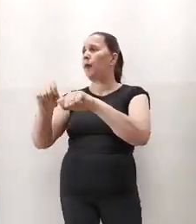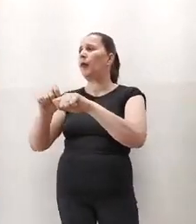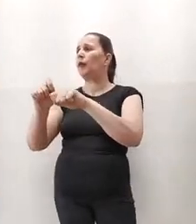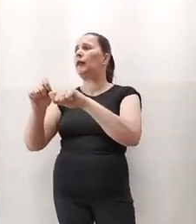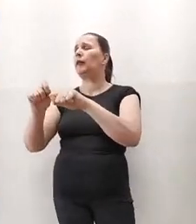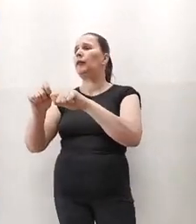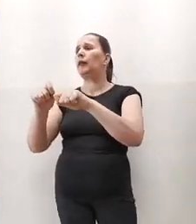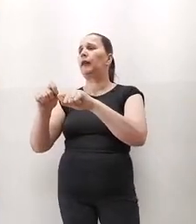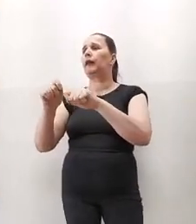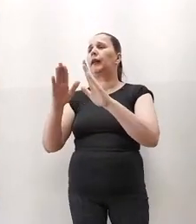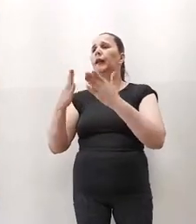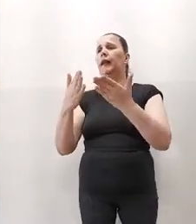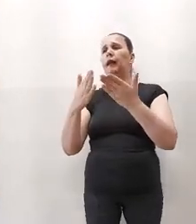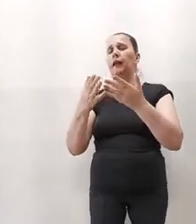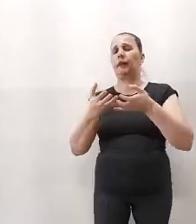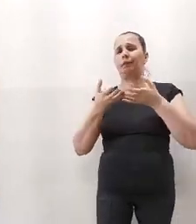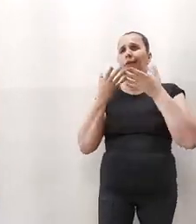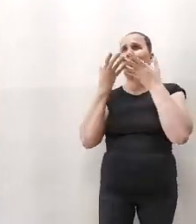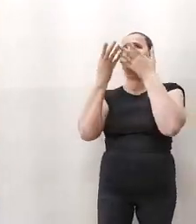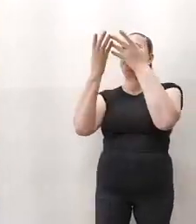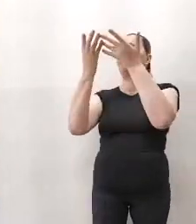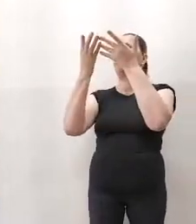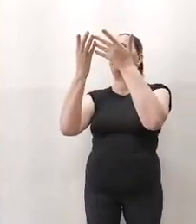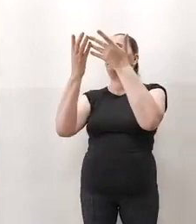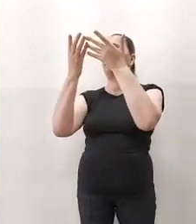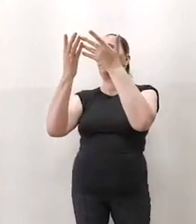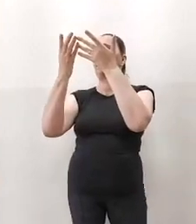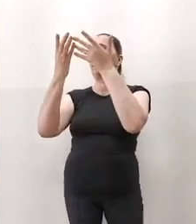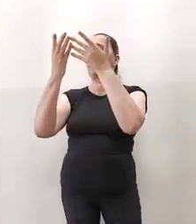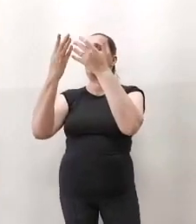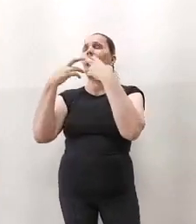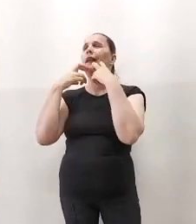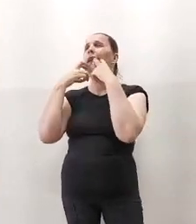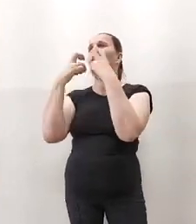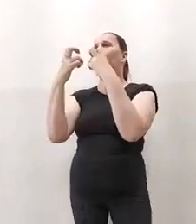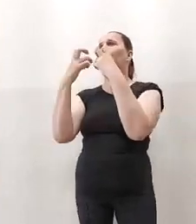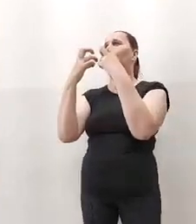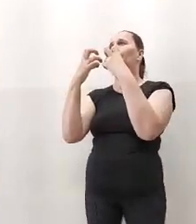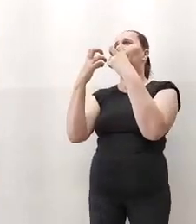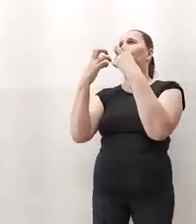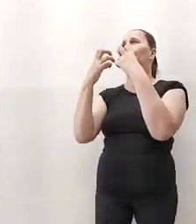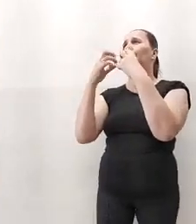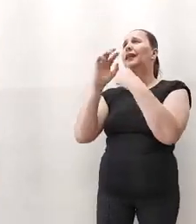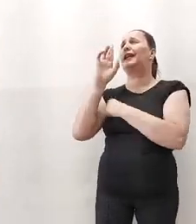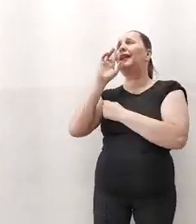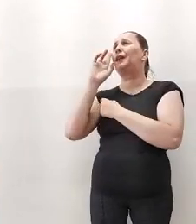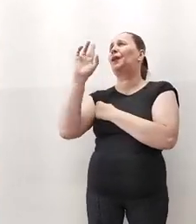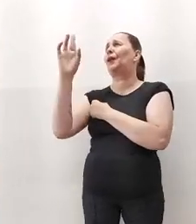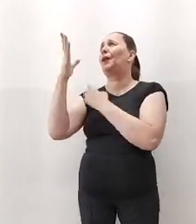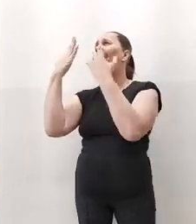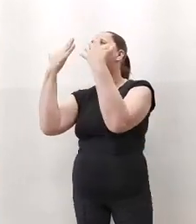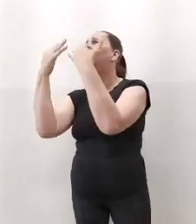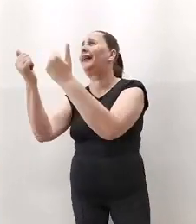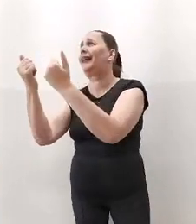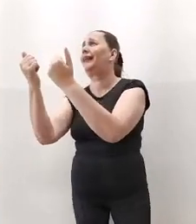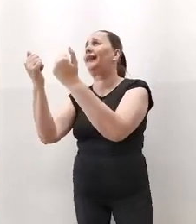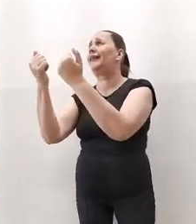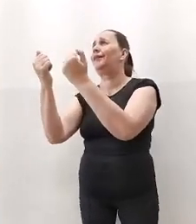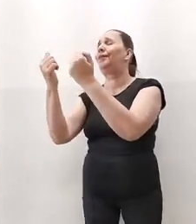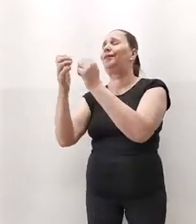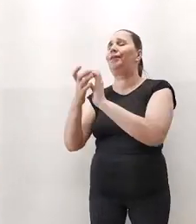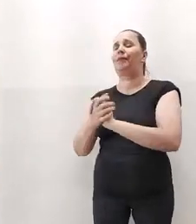esse Ismael que nós levantamos diante de Ti e gritamos, Oxalá, aceite isso, ó